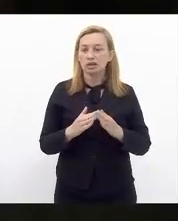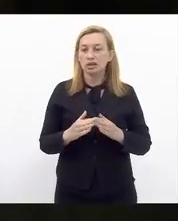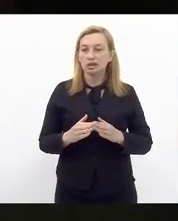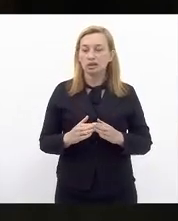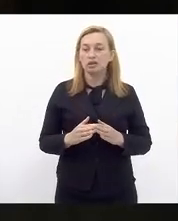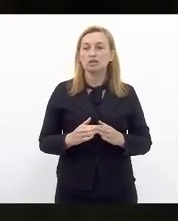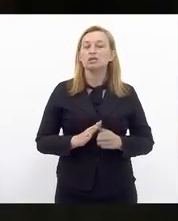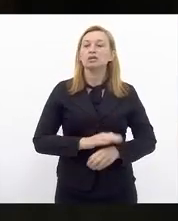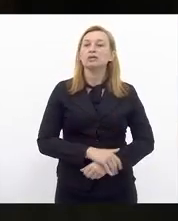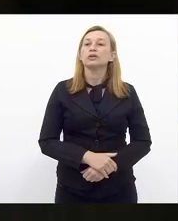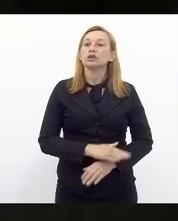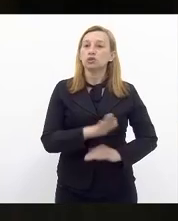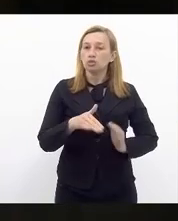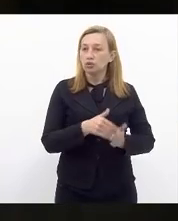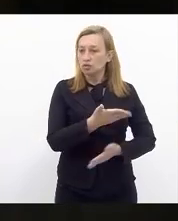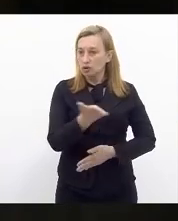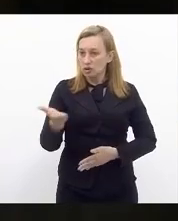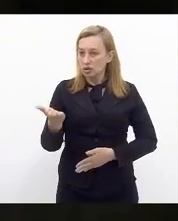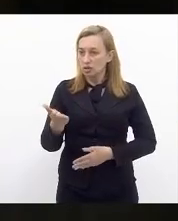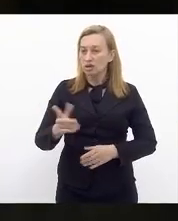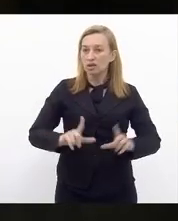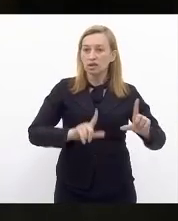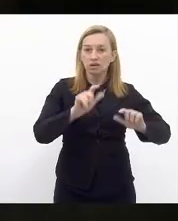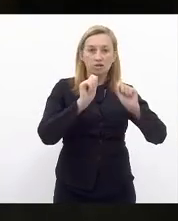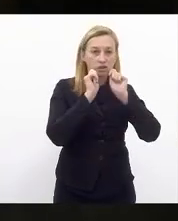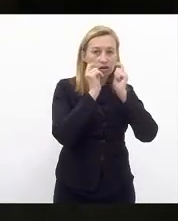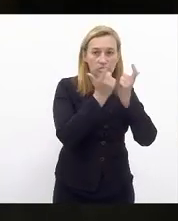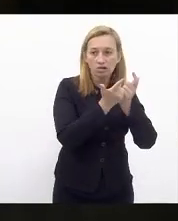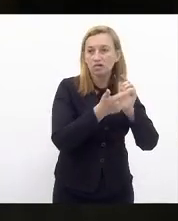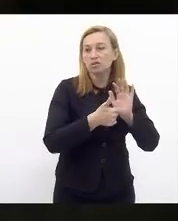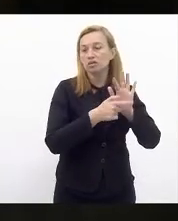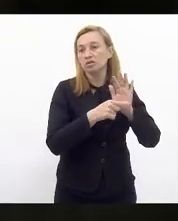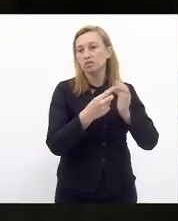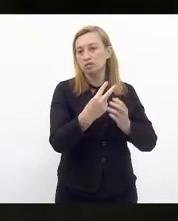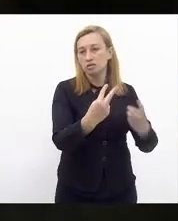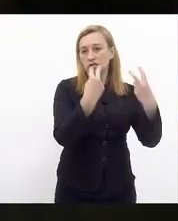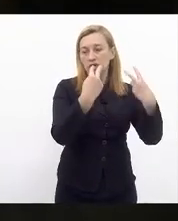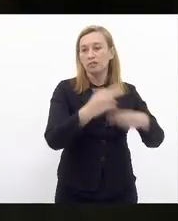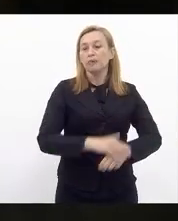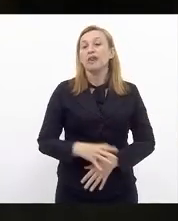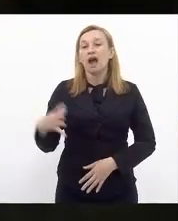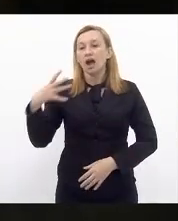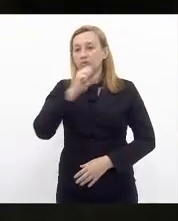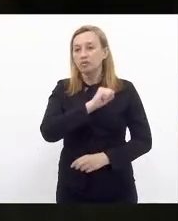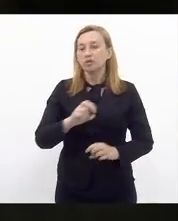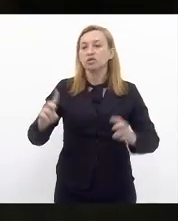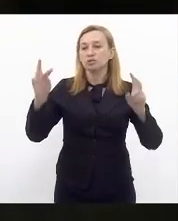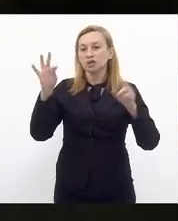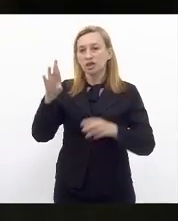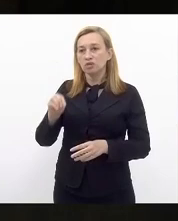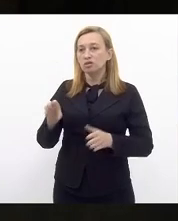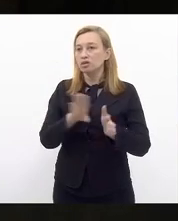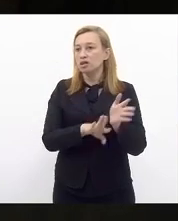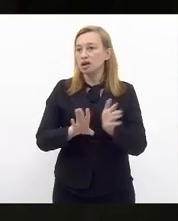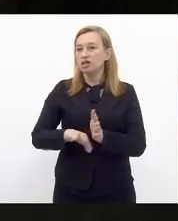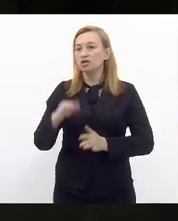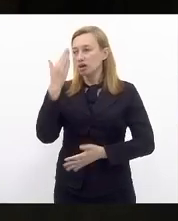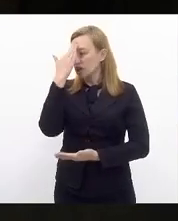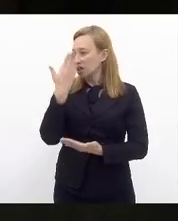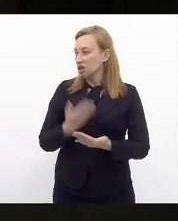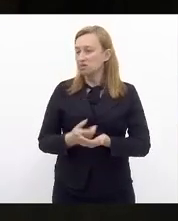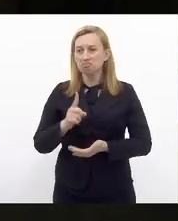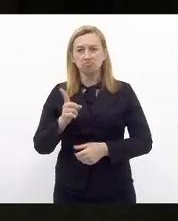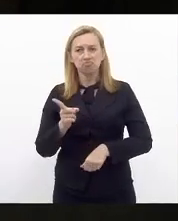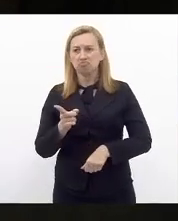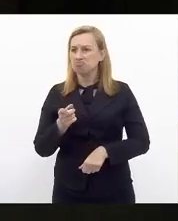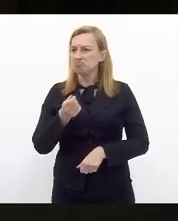e todos os presentes inclusive o que nos assistem rapidamente sobre o teto de gasto acredito que